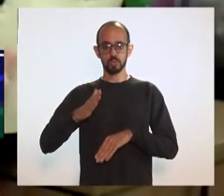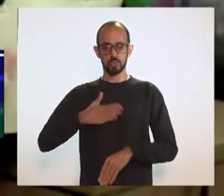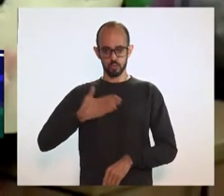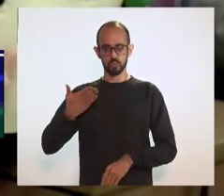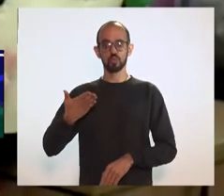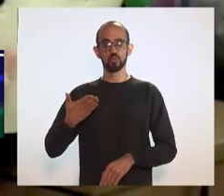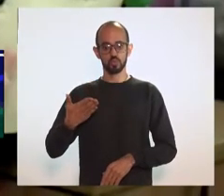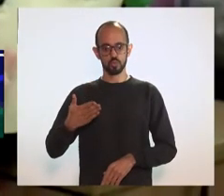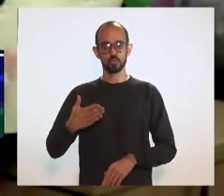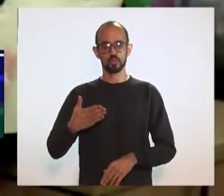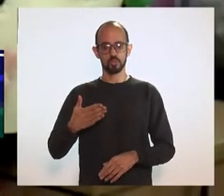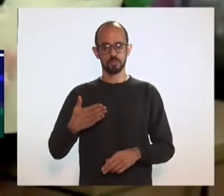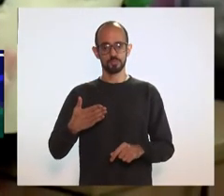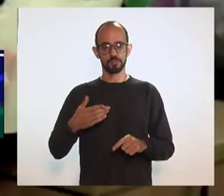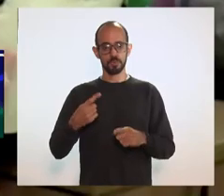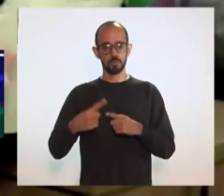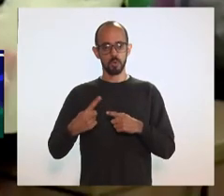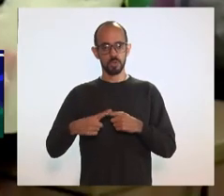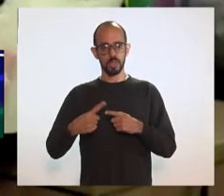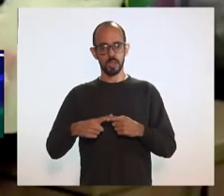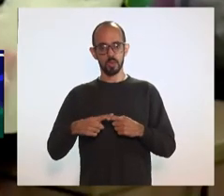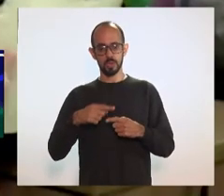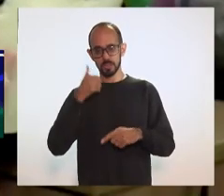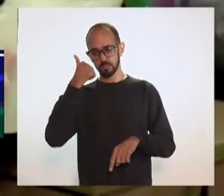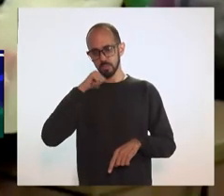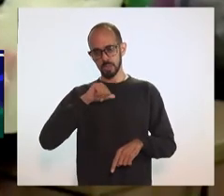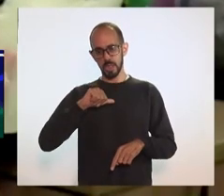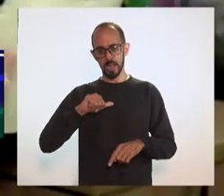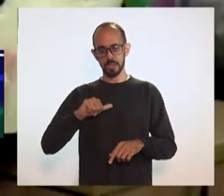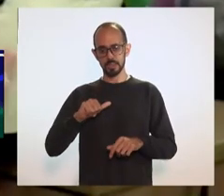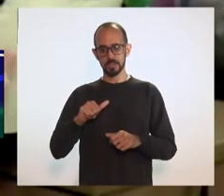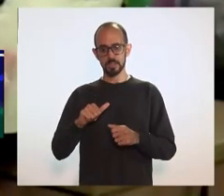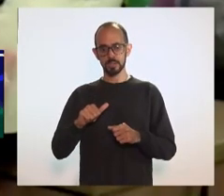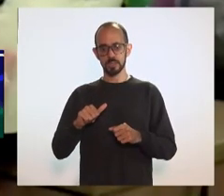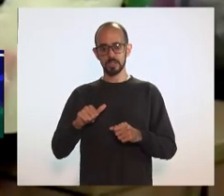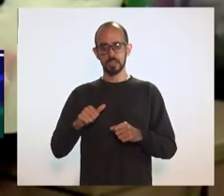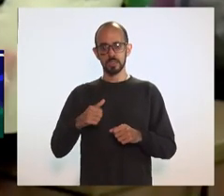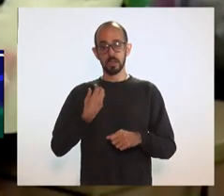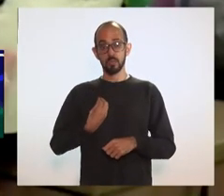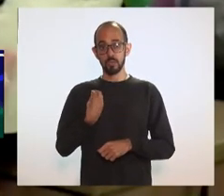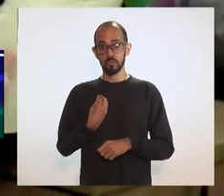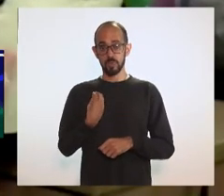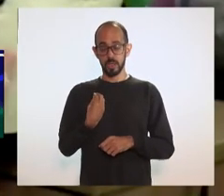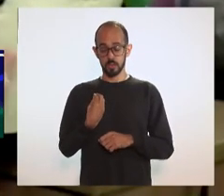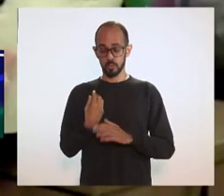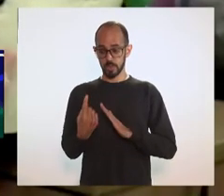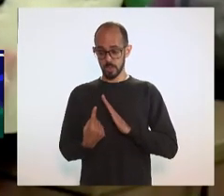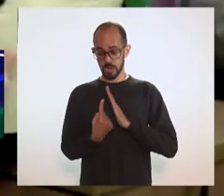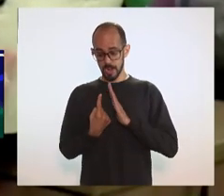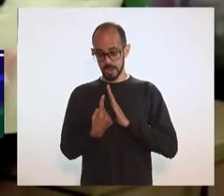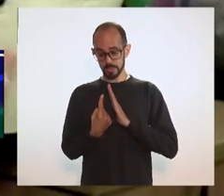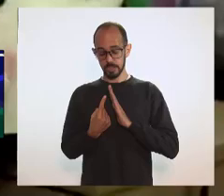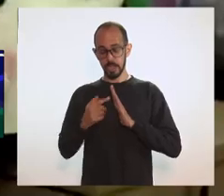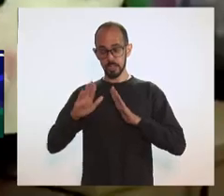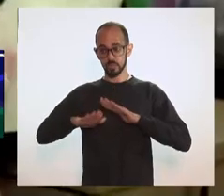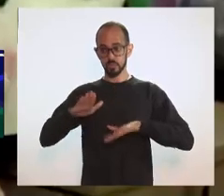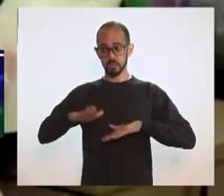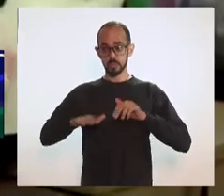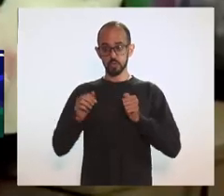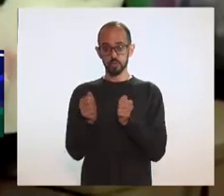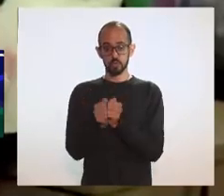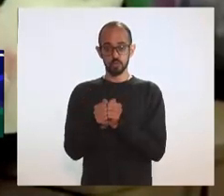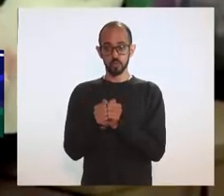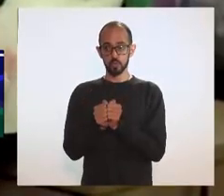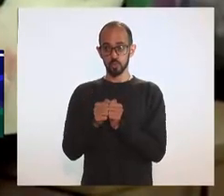assustadoramente, né? Porque as mulheres passaram a viver confinadas e vivendo com os agressores. Isso agravou